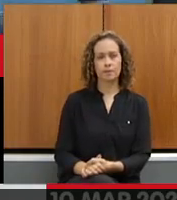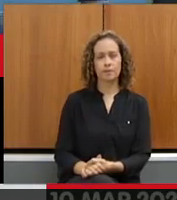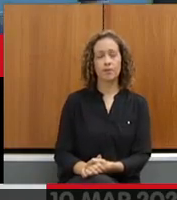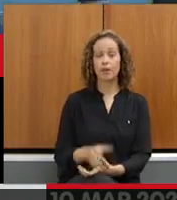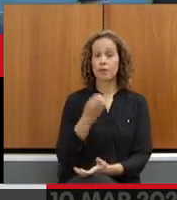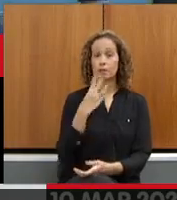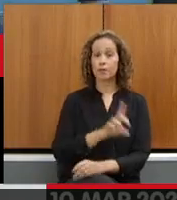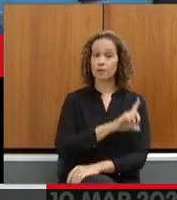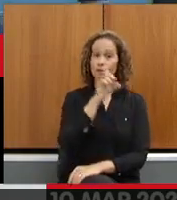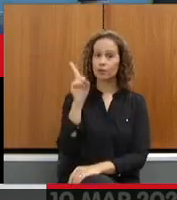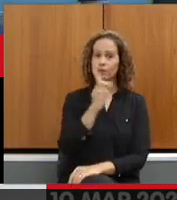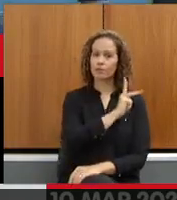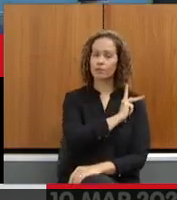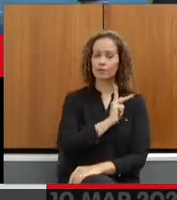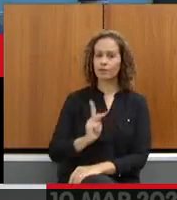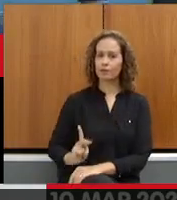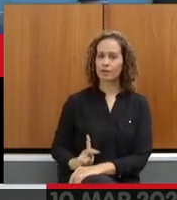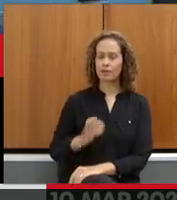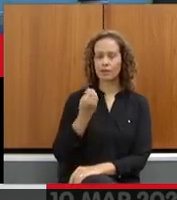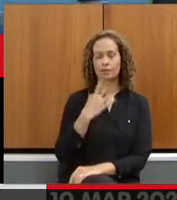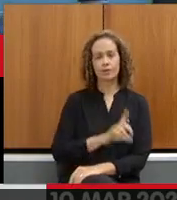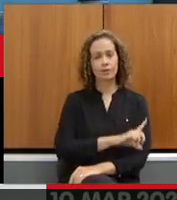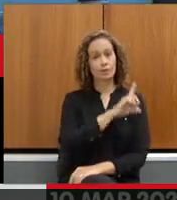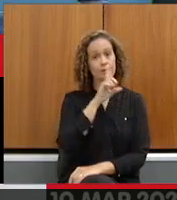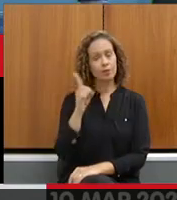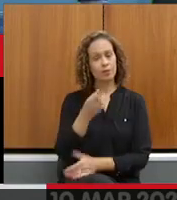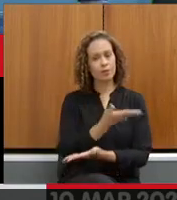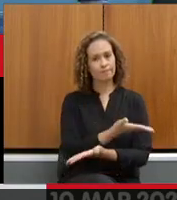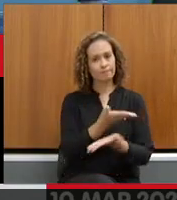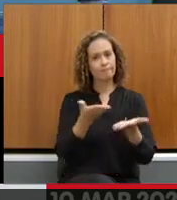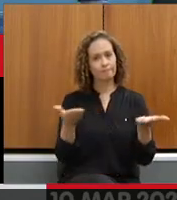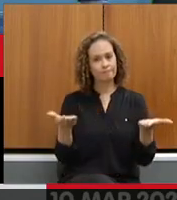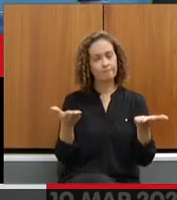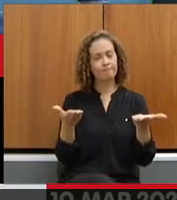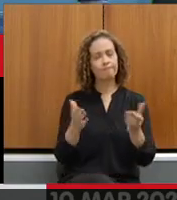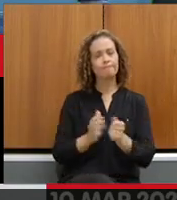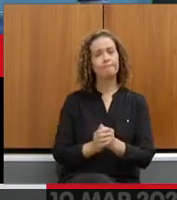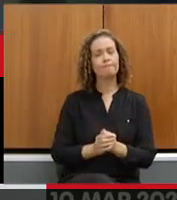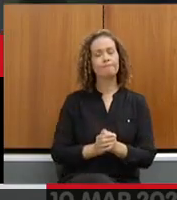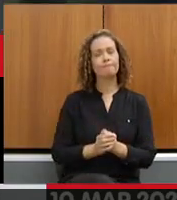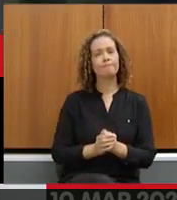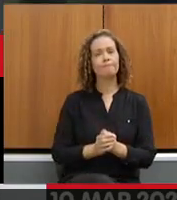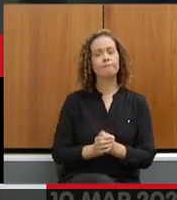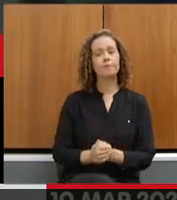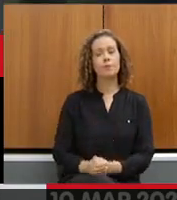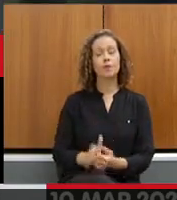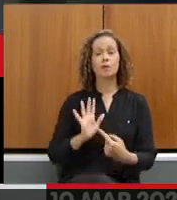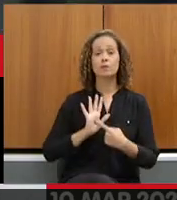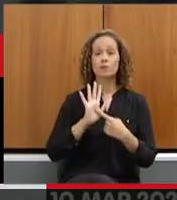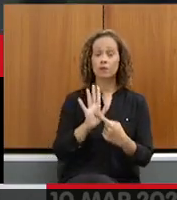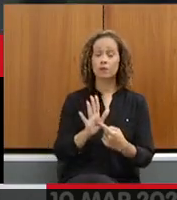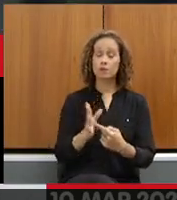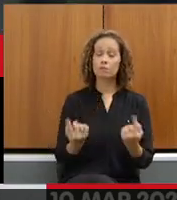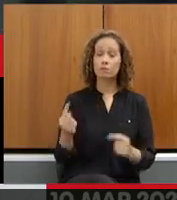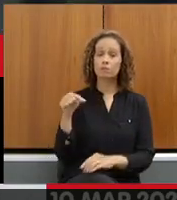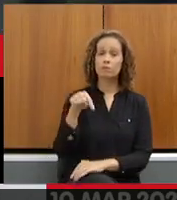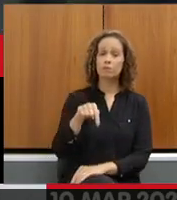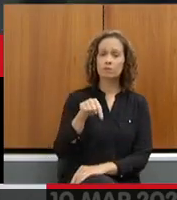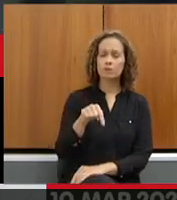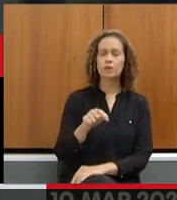Oi bom dia presidente Bom dia senhores parlamentares ou trazer a apresentação aqui